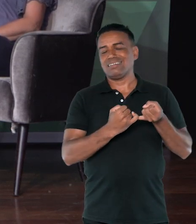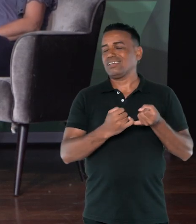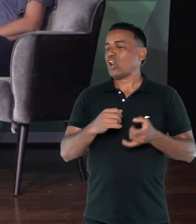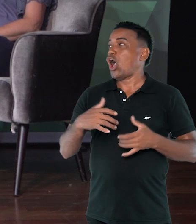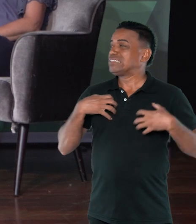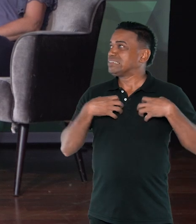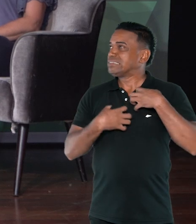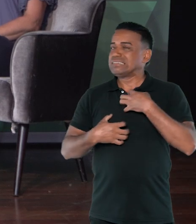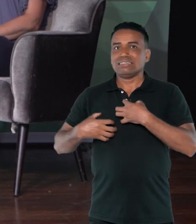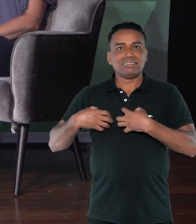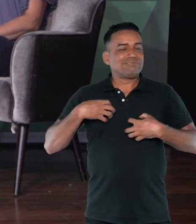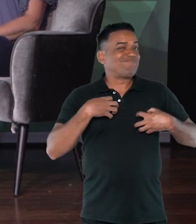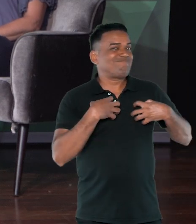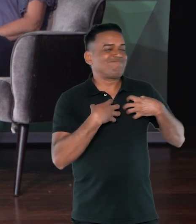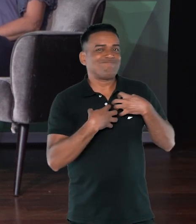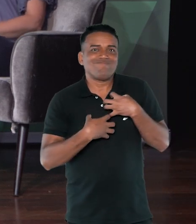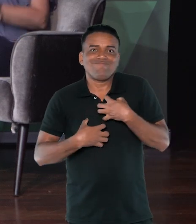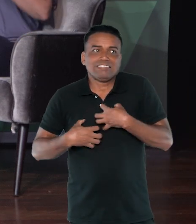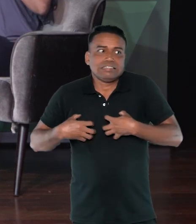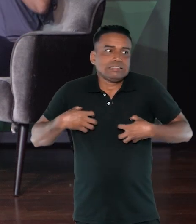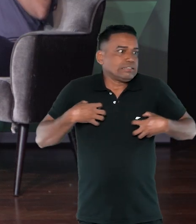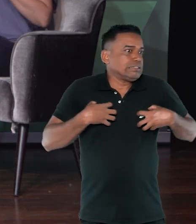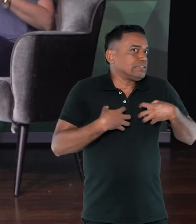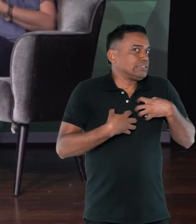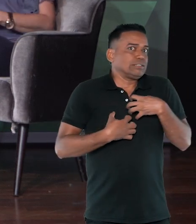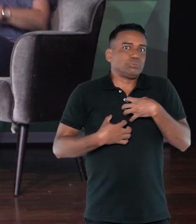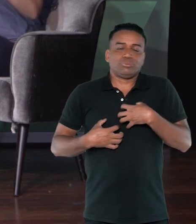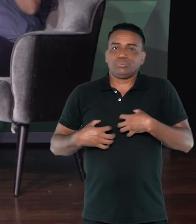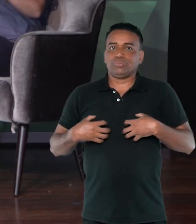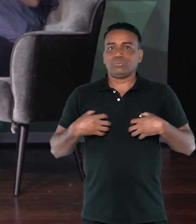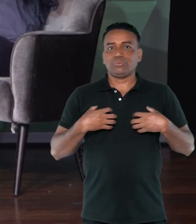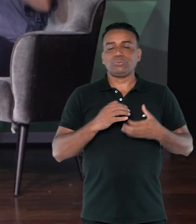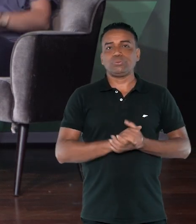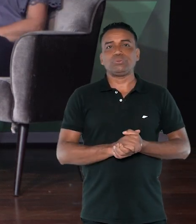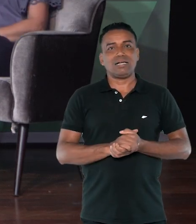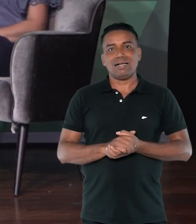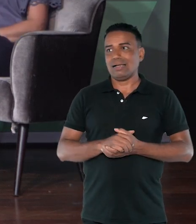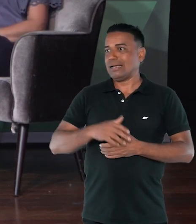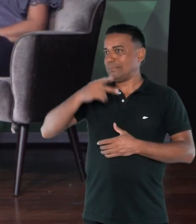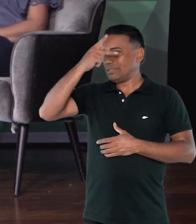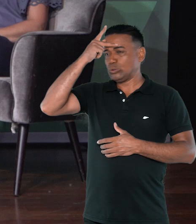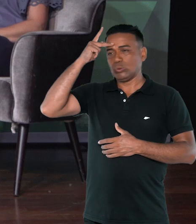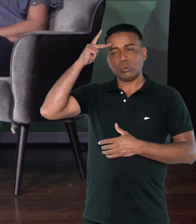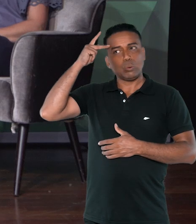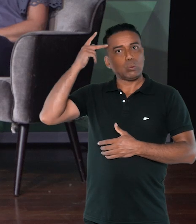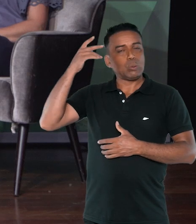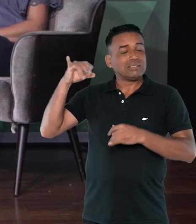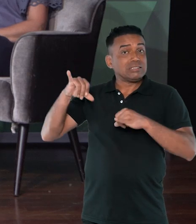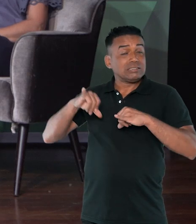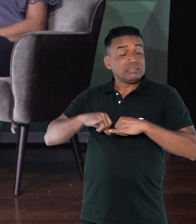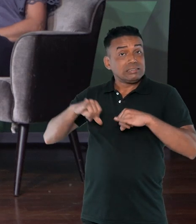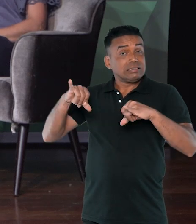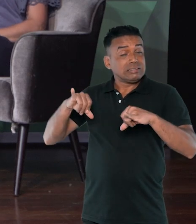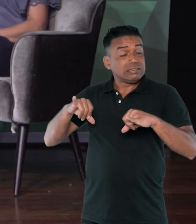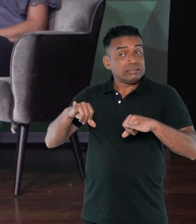difícil escrever e, ao mesmo tempo, eu fiquei feliz quando nasceu, né? E como